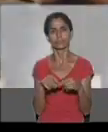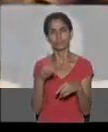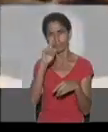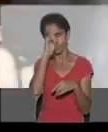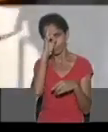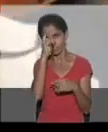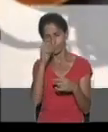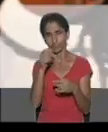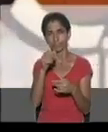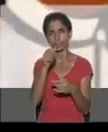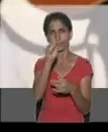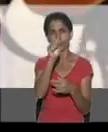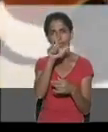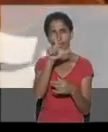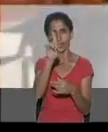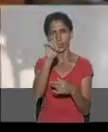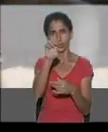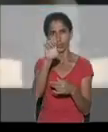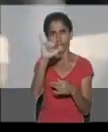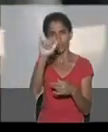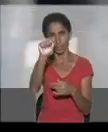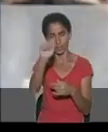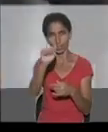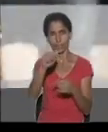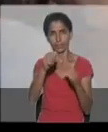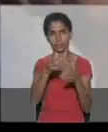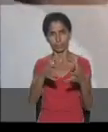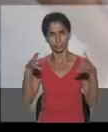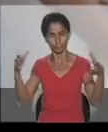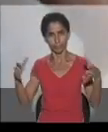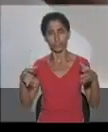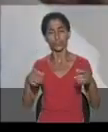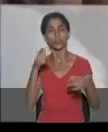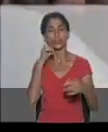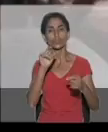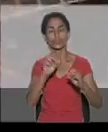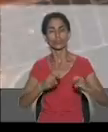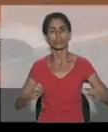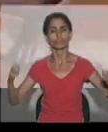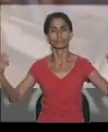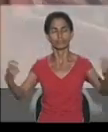A ideia da Aldeia Grande é isso, a gente conseguir essa roda